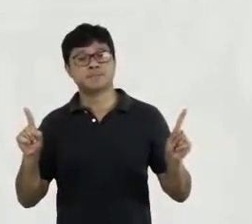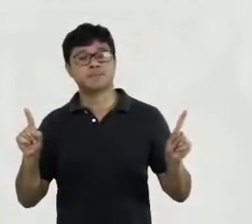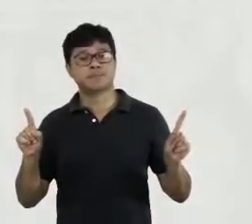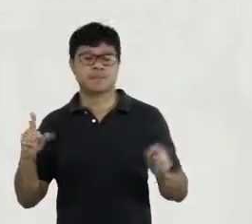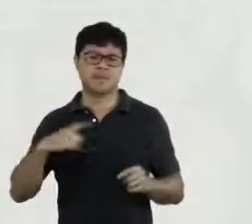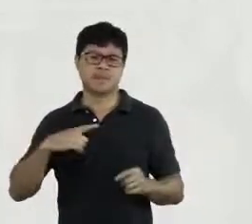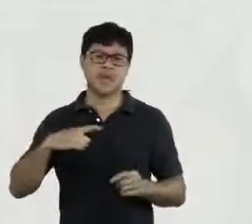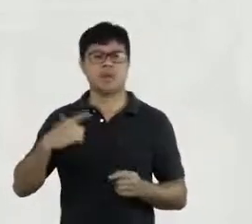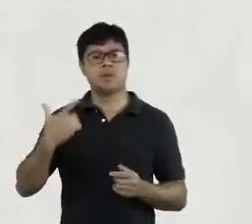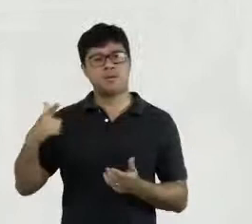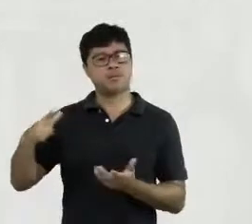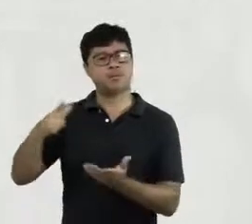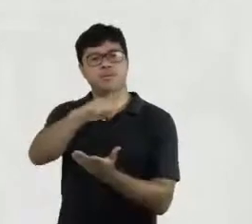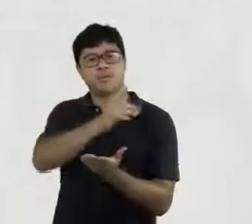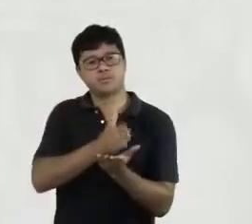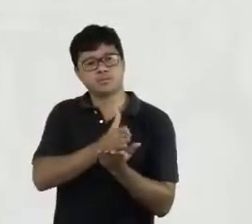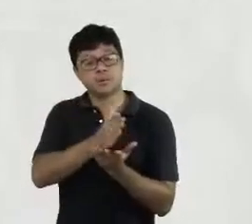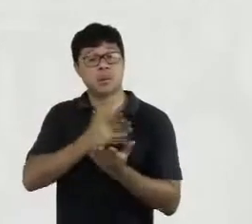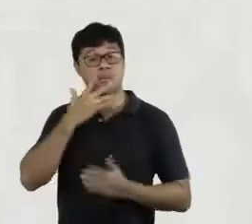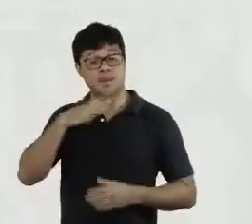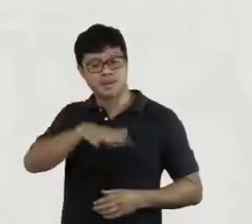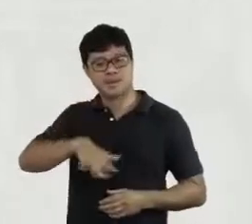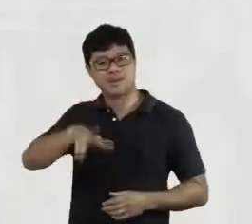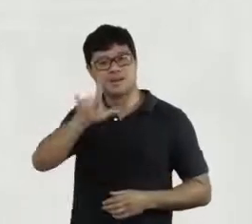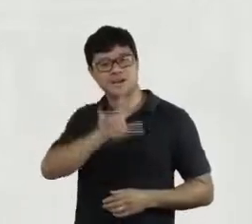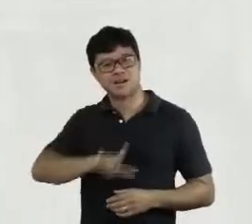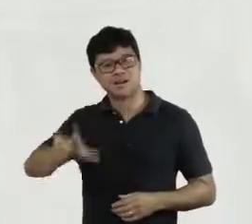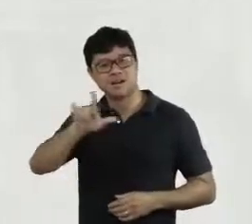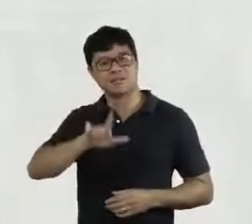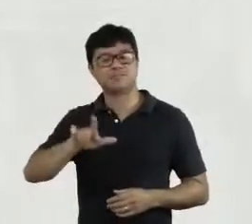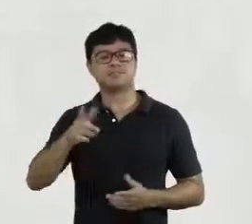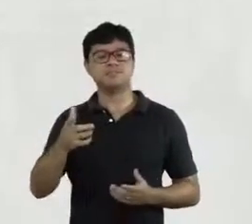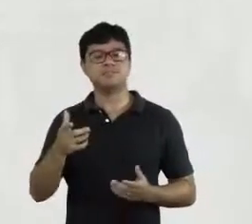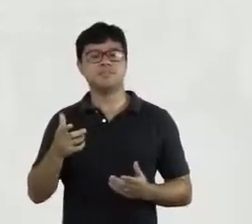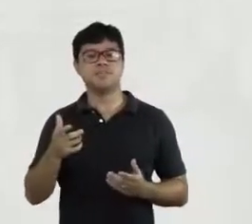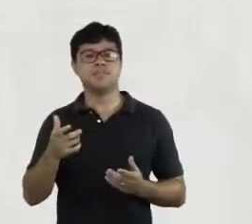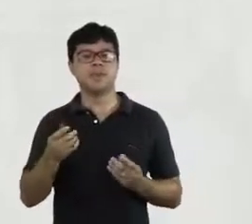Há outros ramos, mas, assim, na literatura,